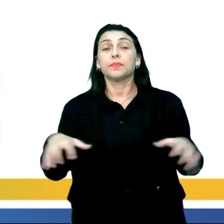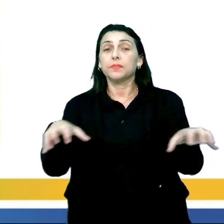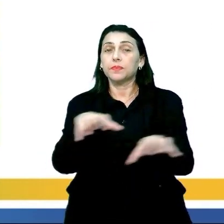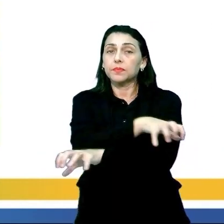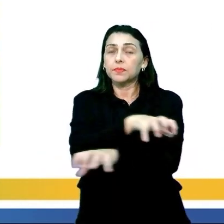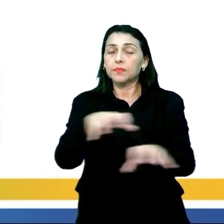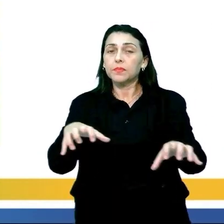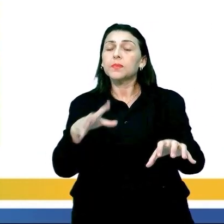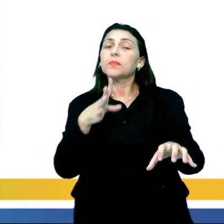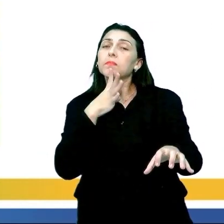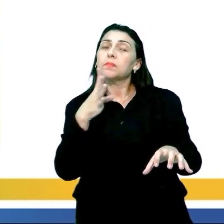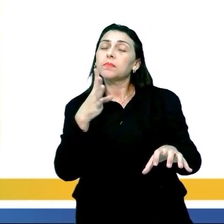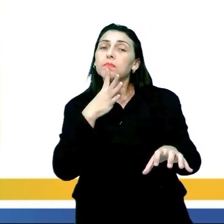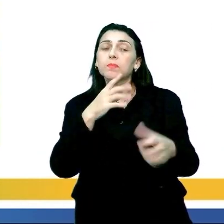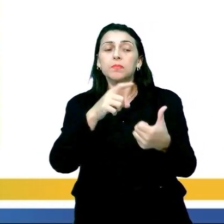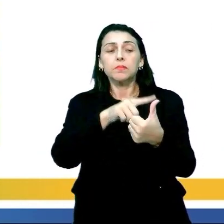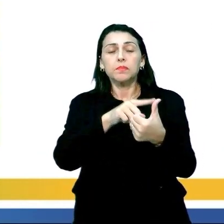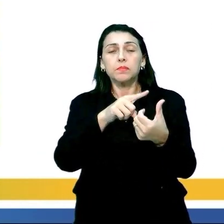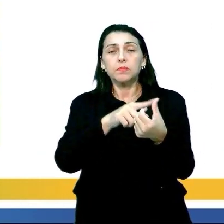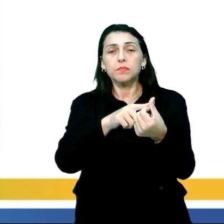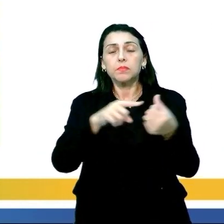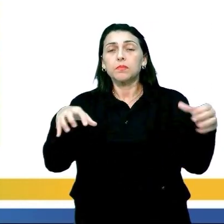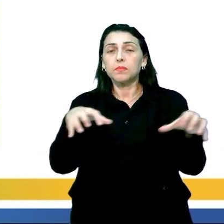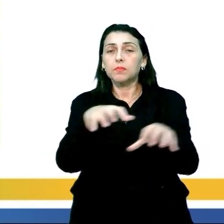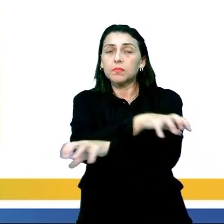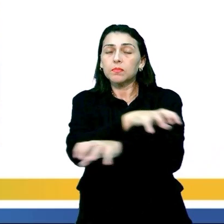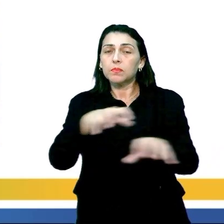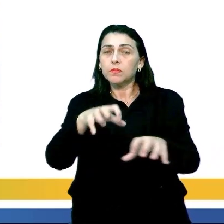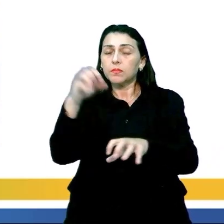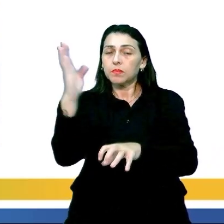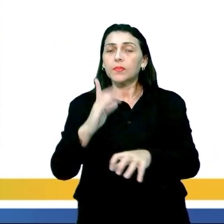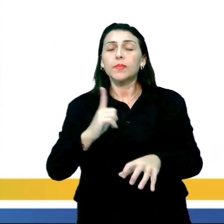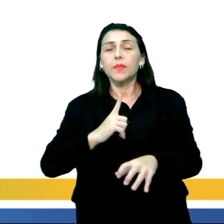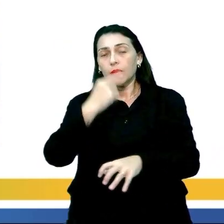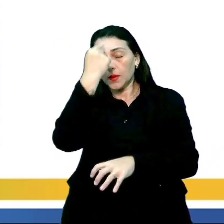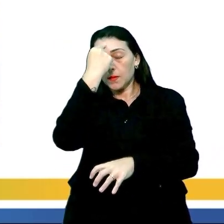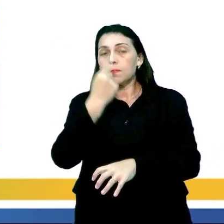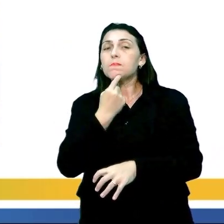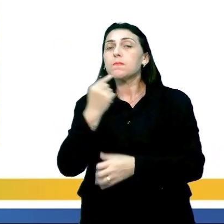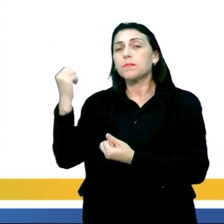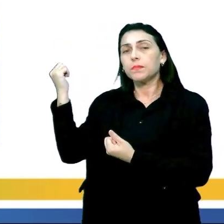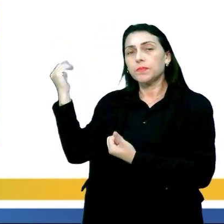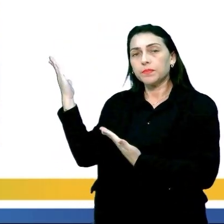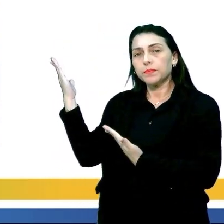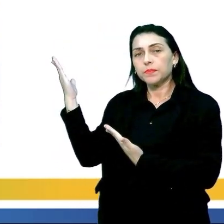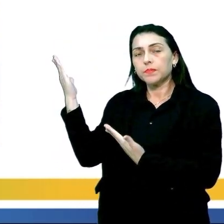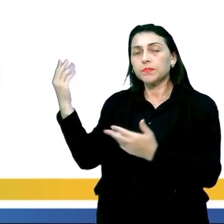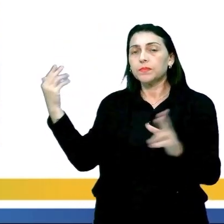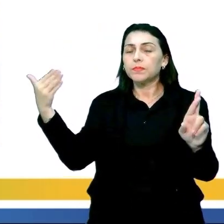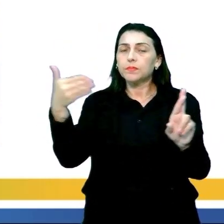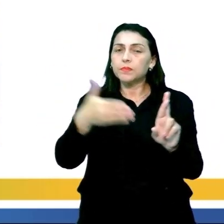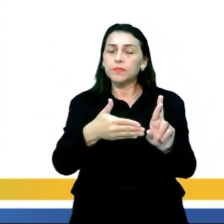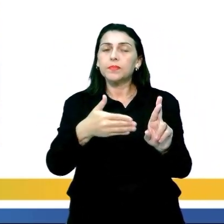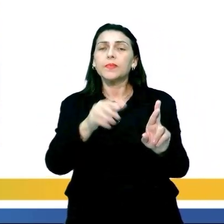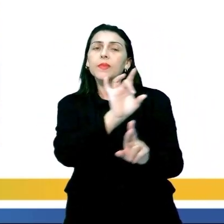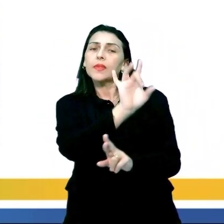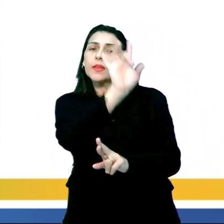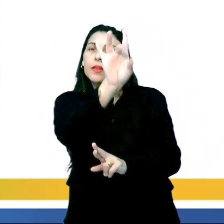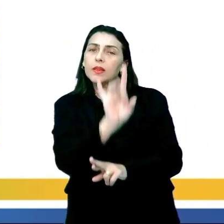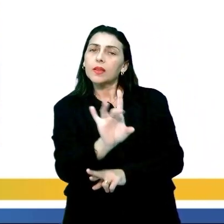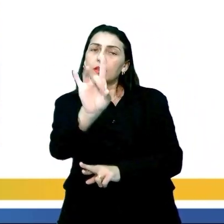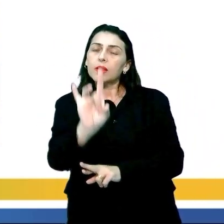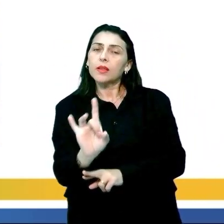Vamos conhecer, então, os 6 biomas brasileiros. Aqui a gente tem uma imagem que vai representar cada uma